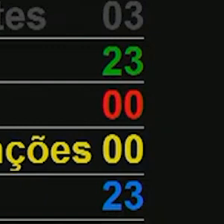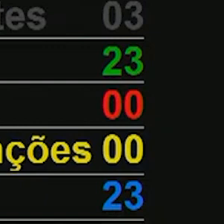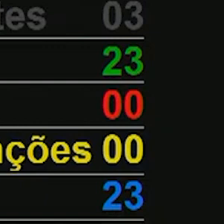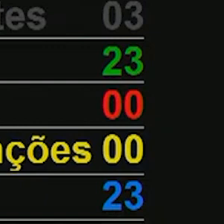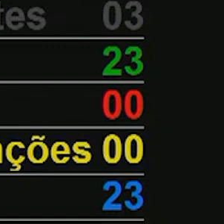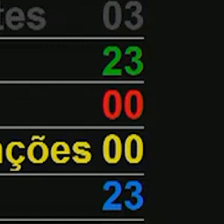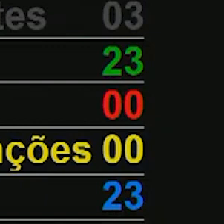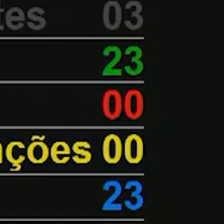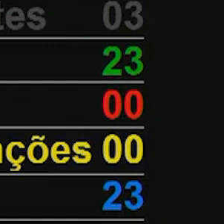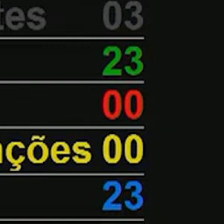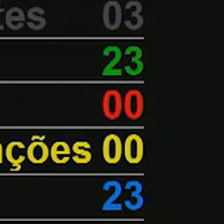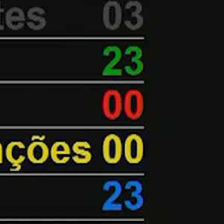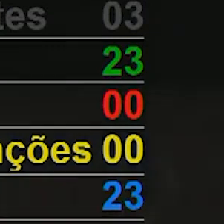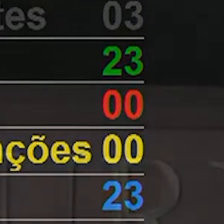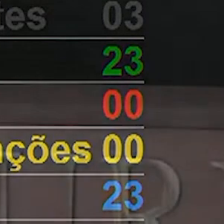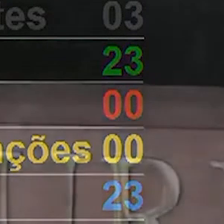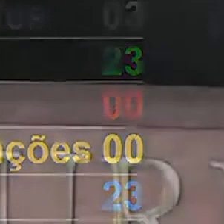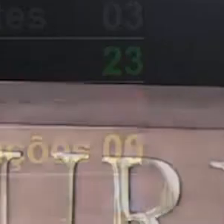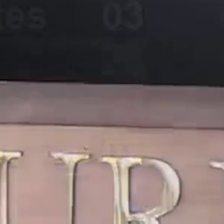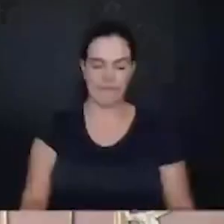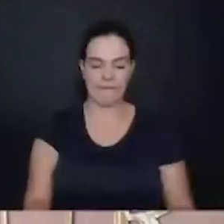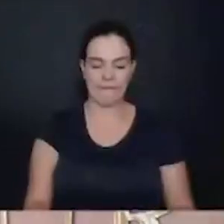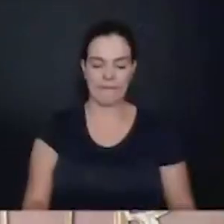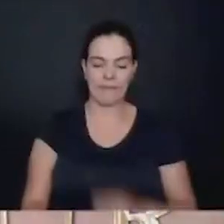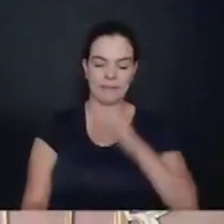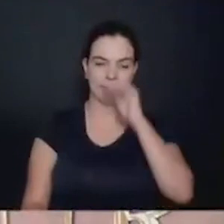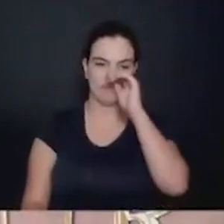Então, por unanimidade, está aprovado a emenda ao